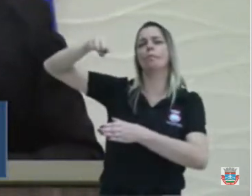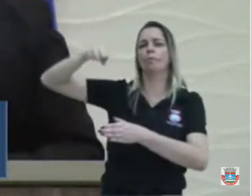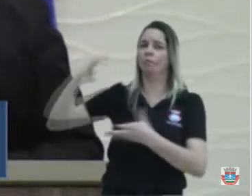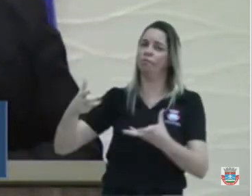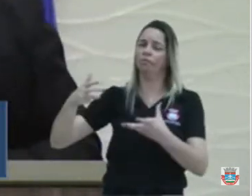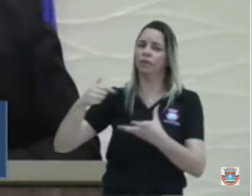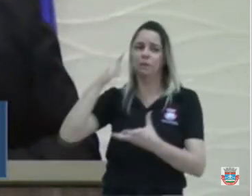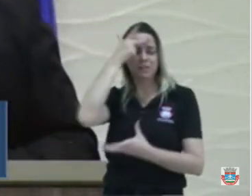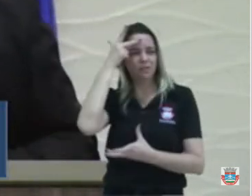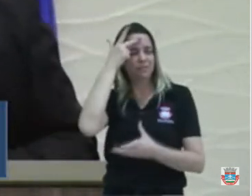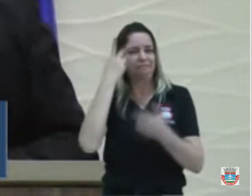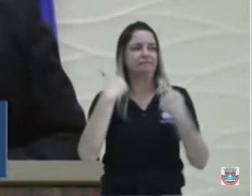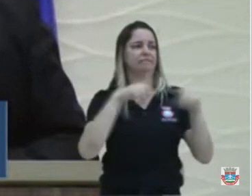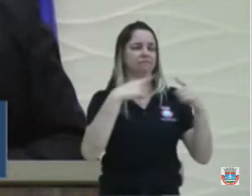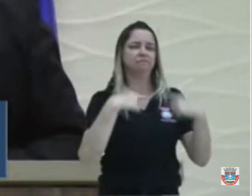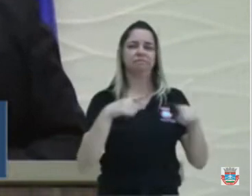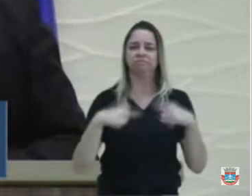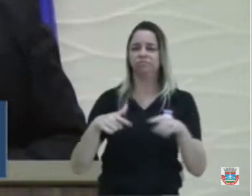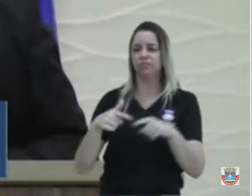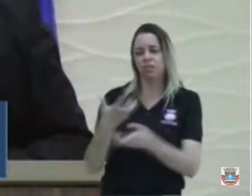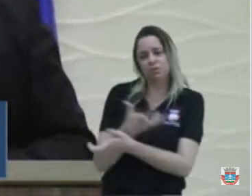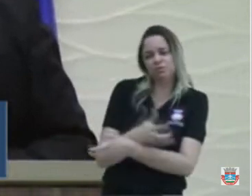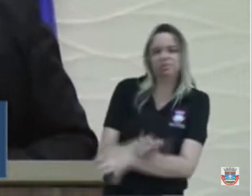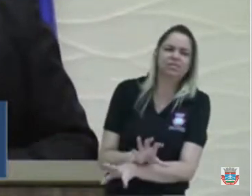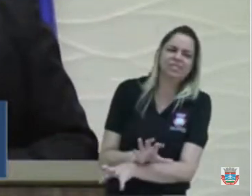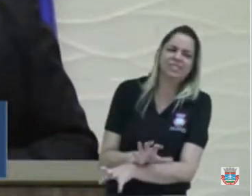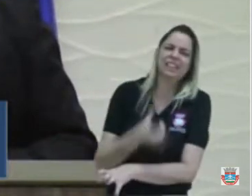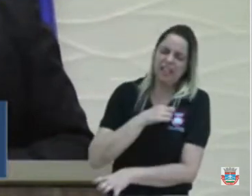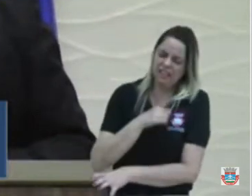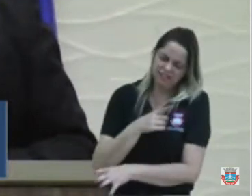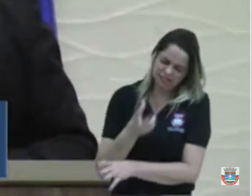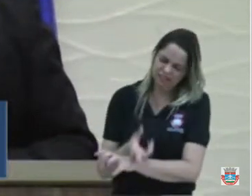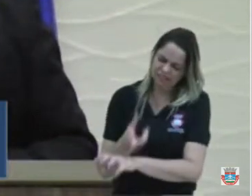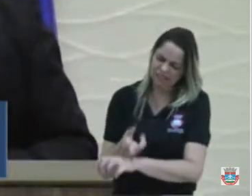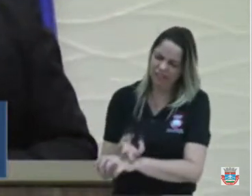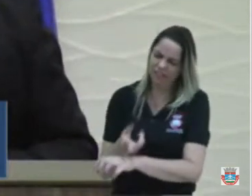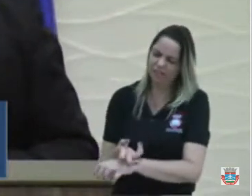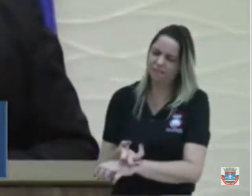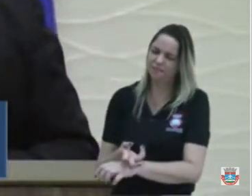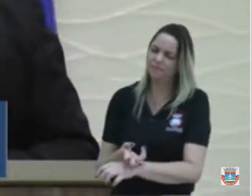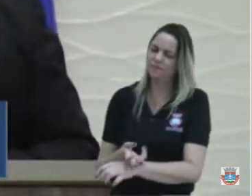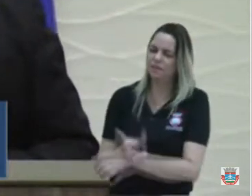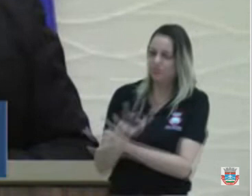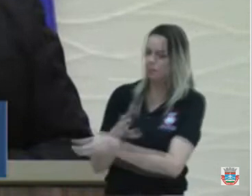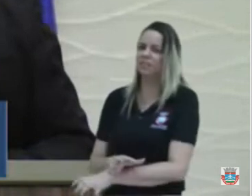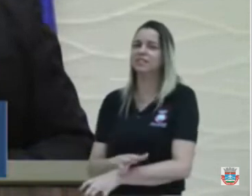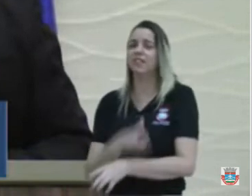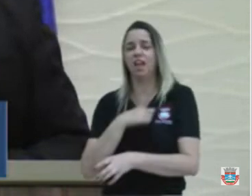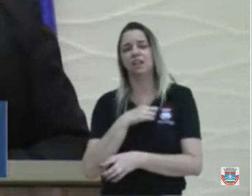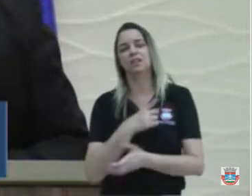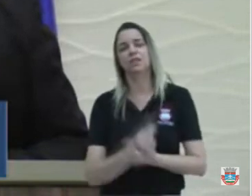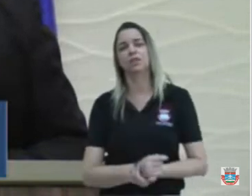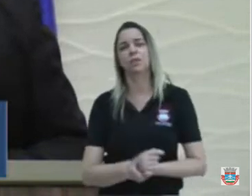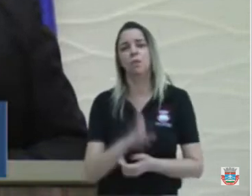reclamando. Muita metralha. Que metralha pode ser usada para